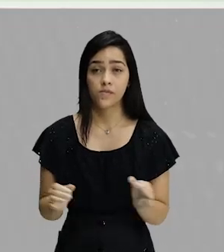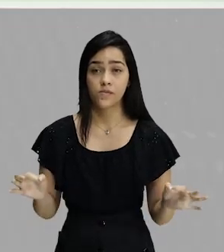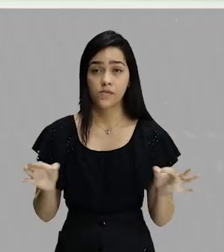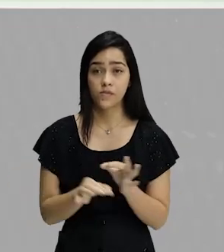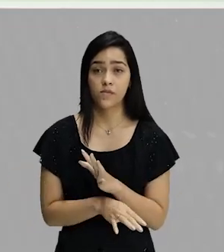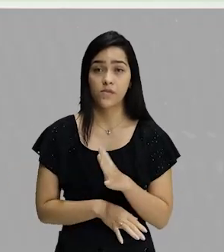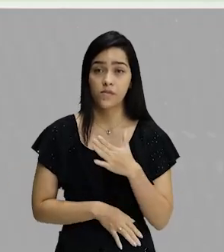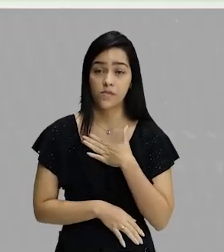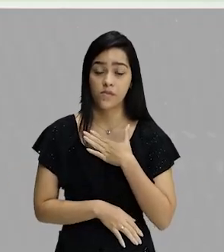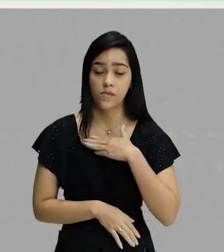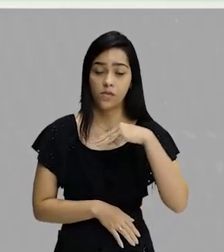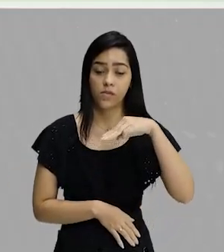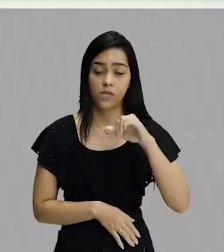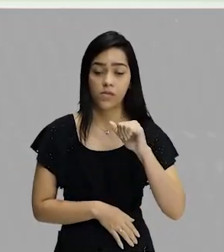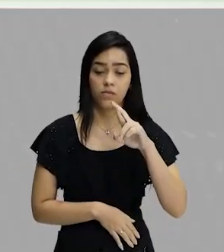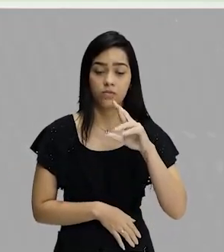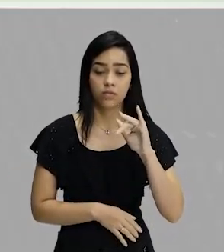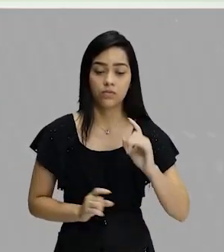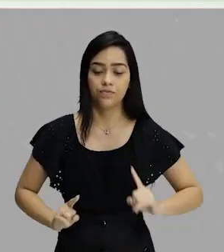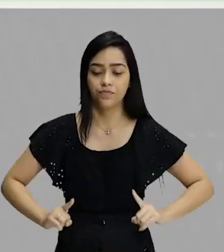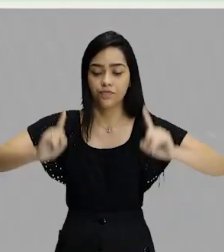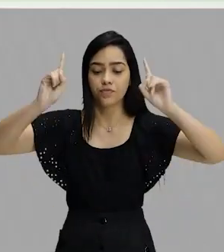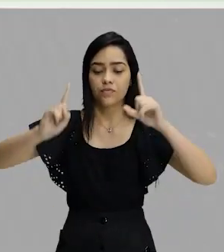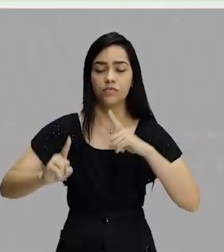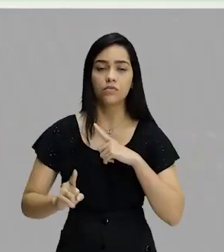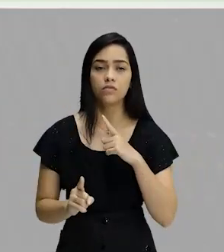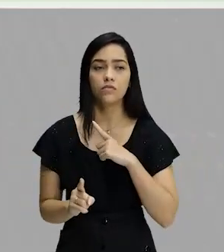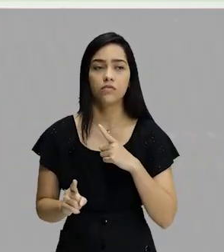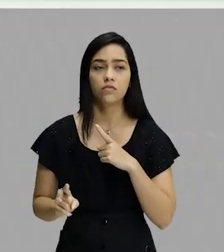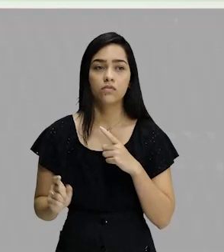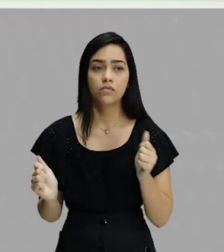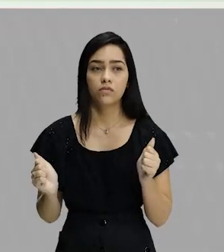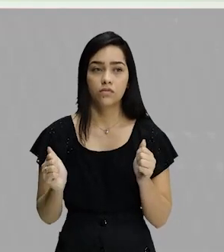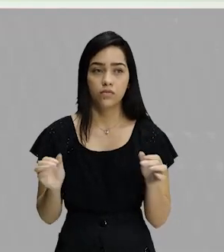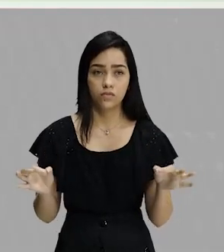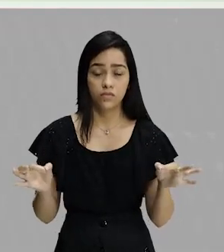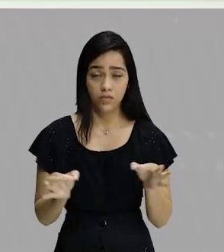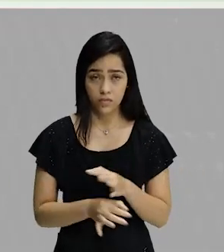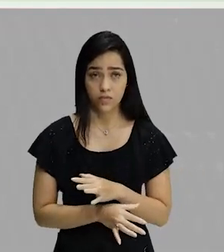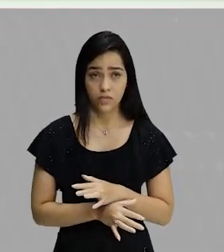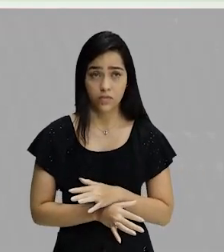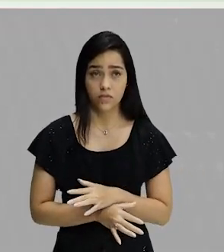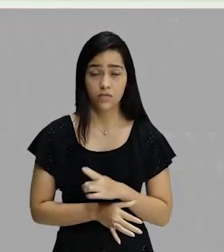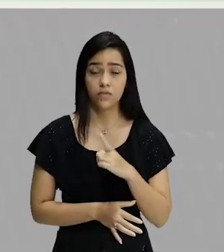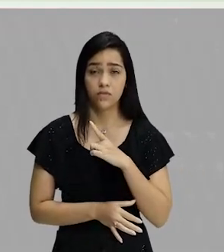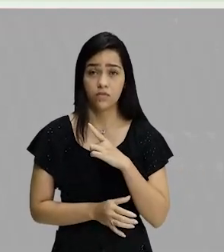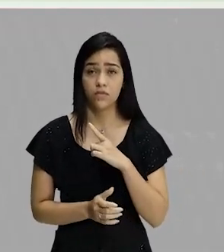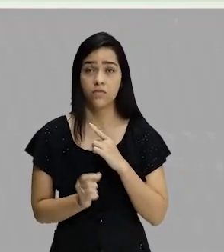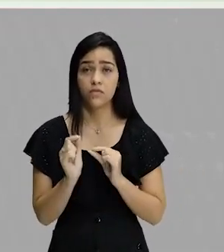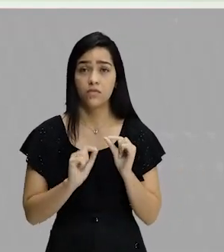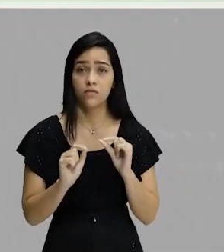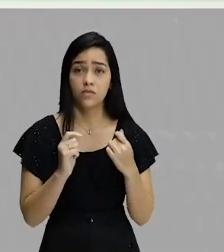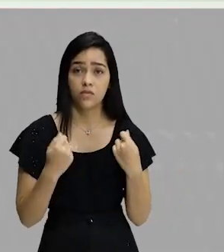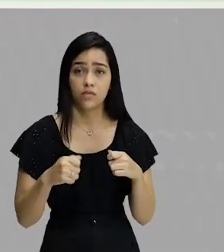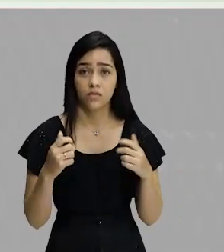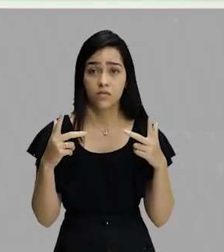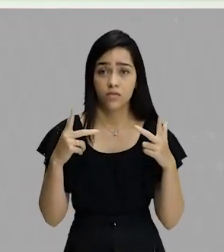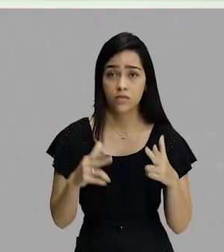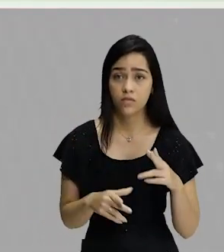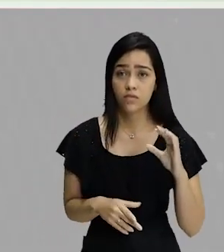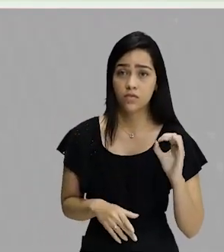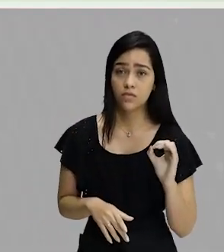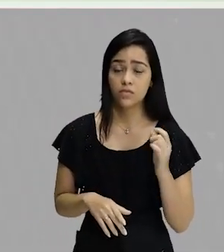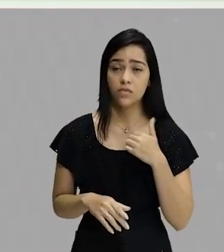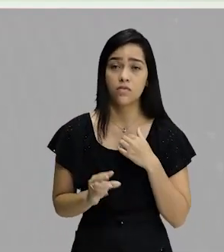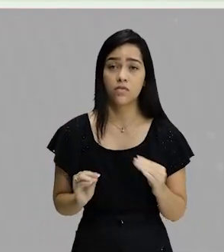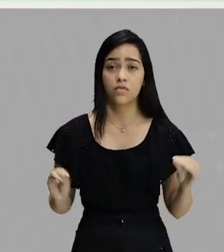a minha matriz com os últimos elementos, né? Esse determinante a gente sabe que tem que ser igual a zero, né? Então